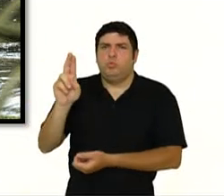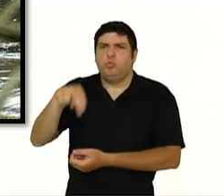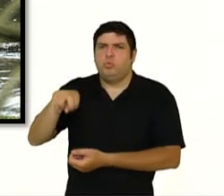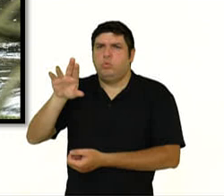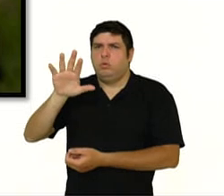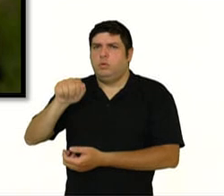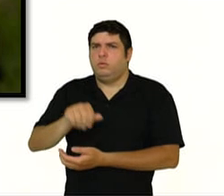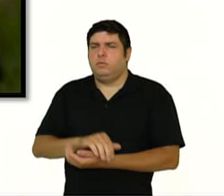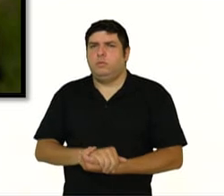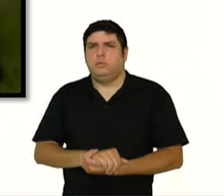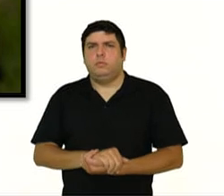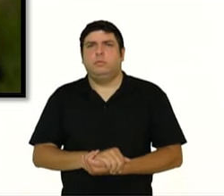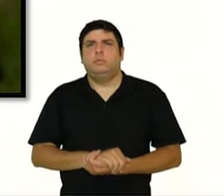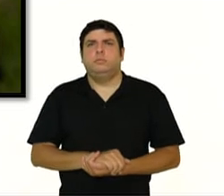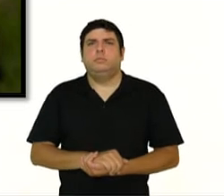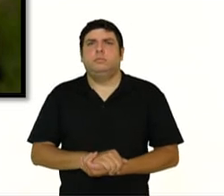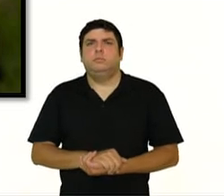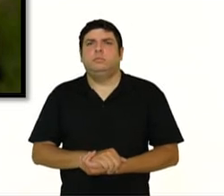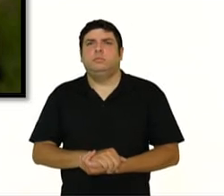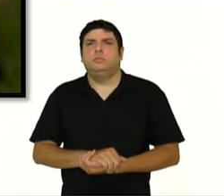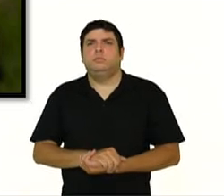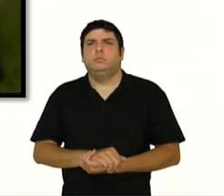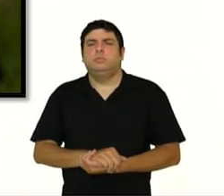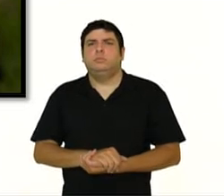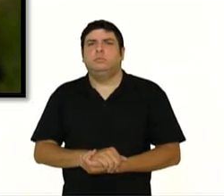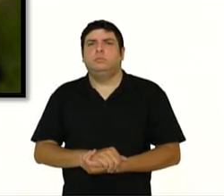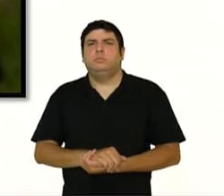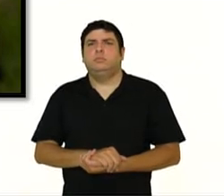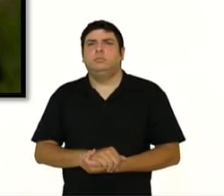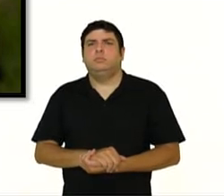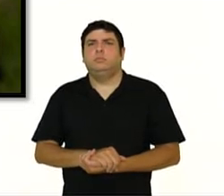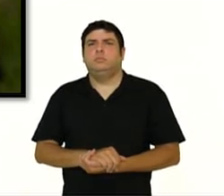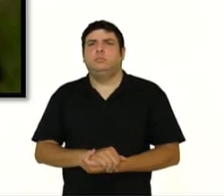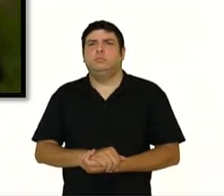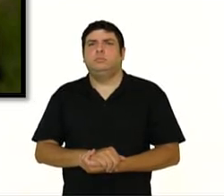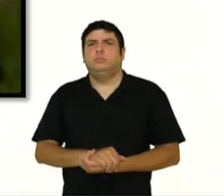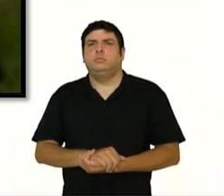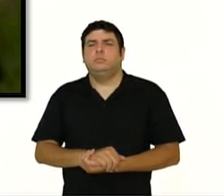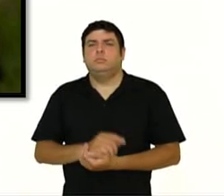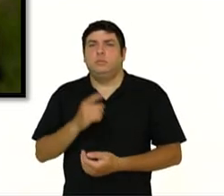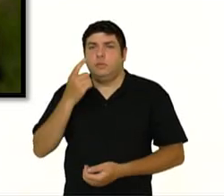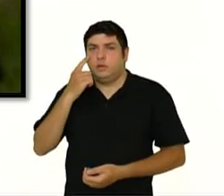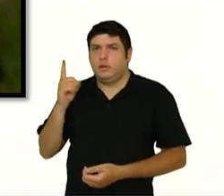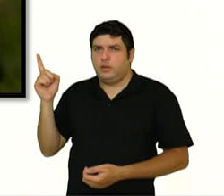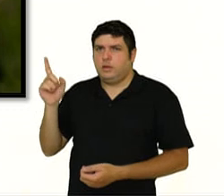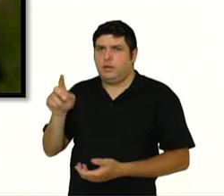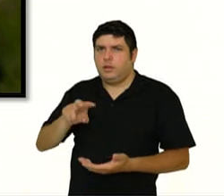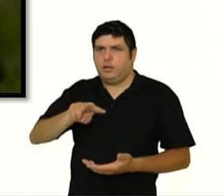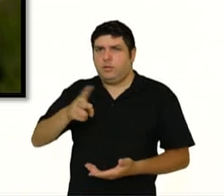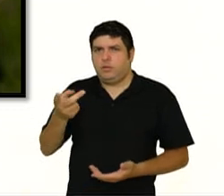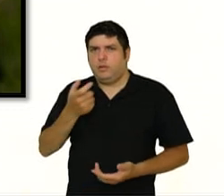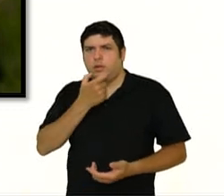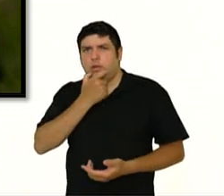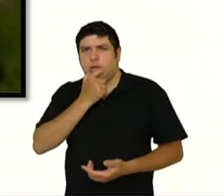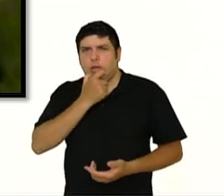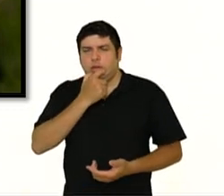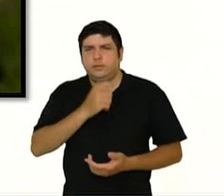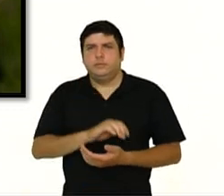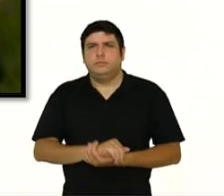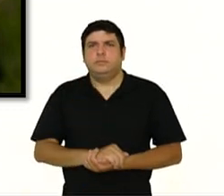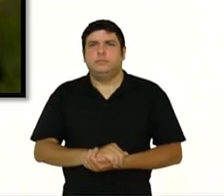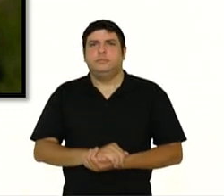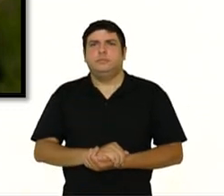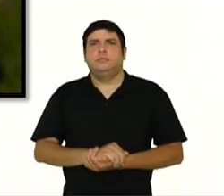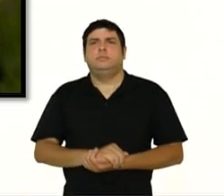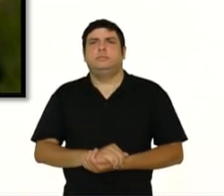a imagem. E aqui é a mesma coisa, só que tá em inglês, né? The forest never dies alone.